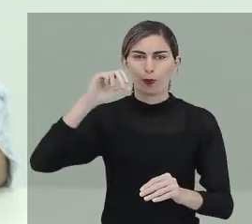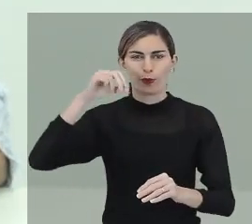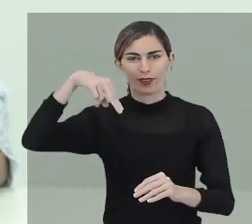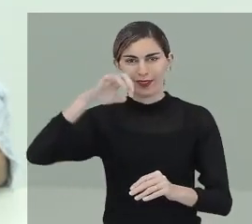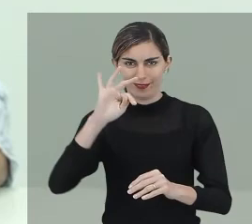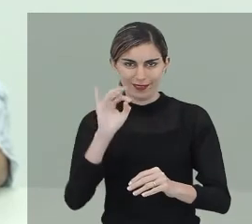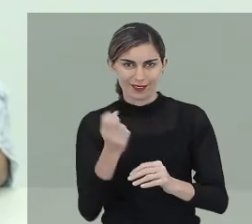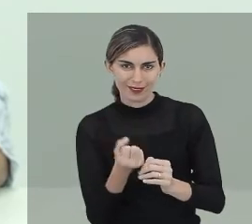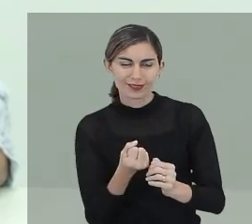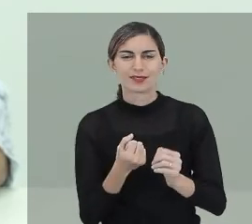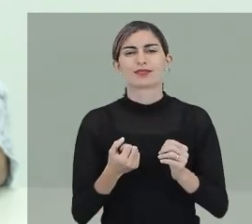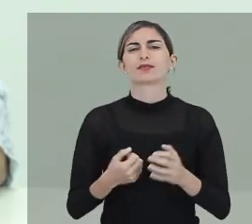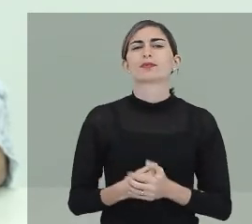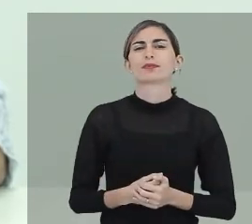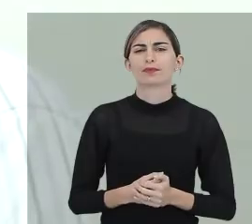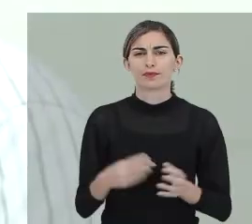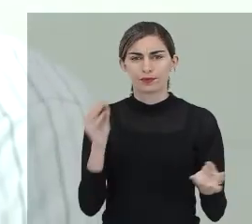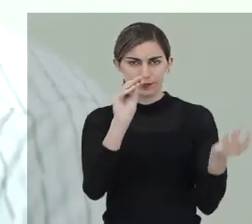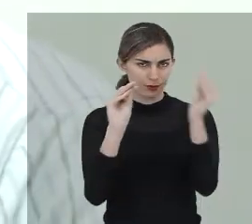aqui